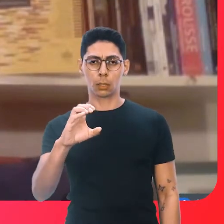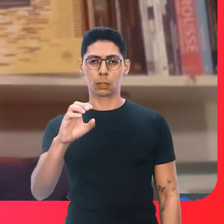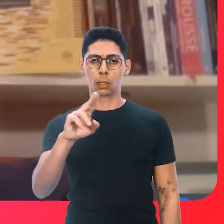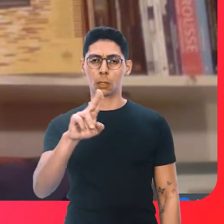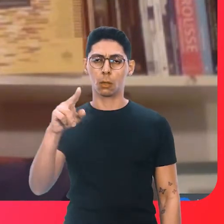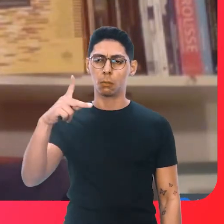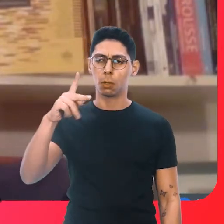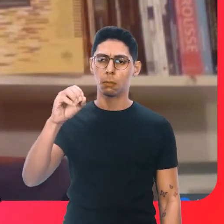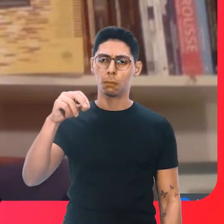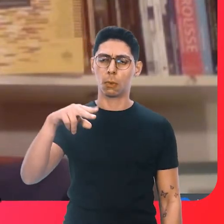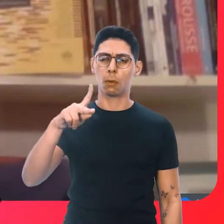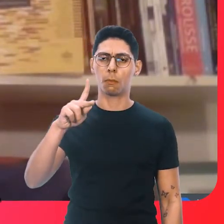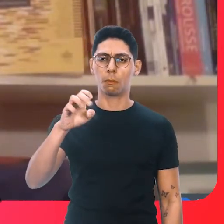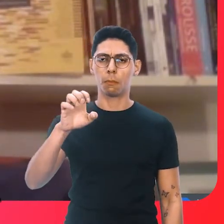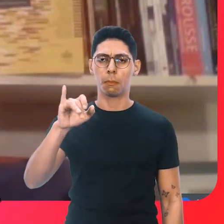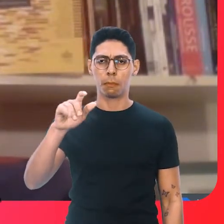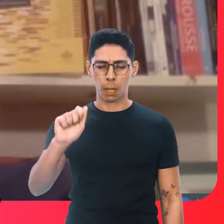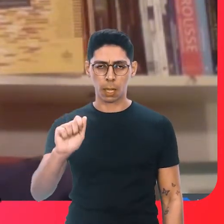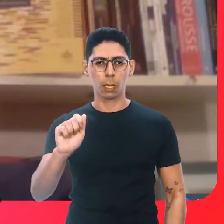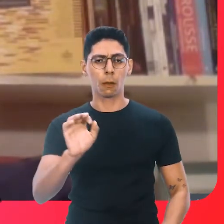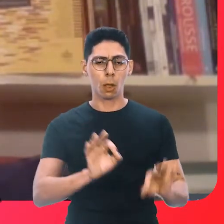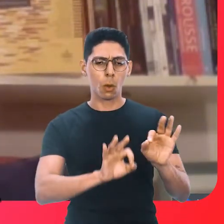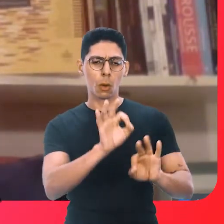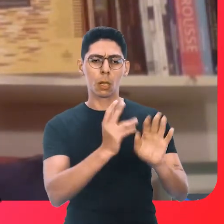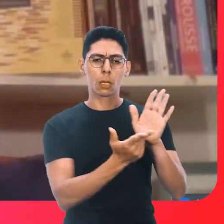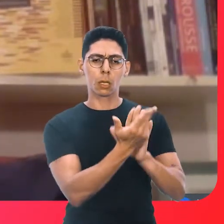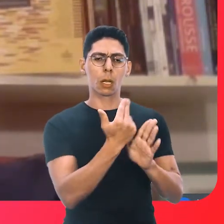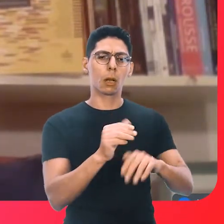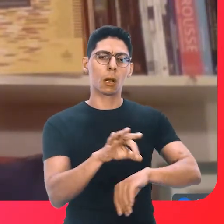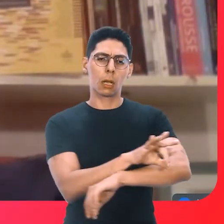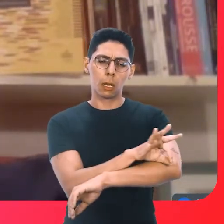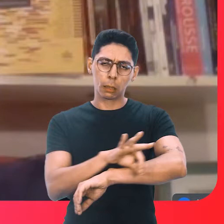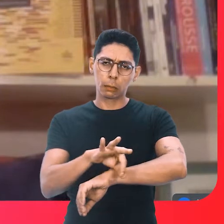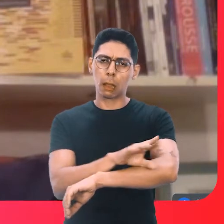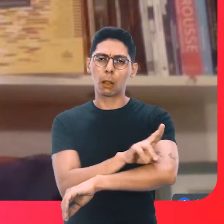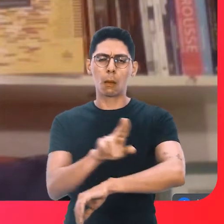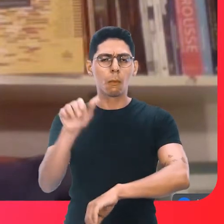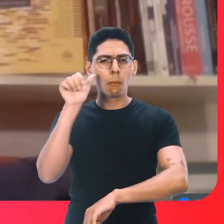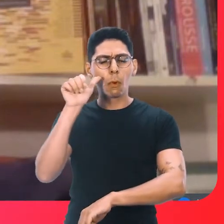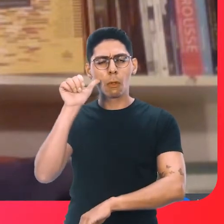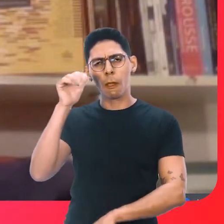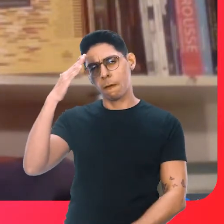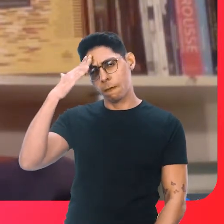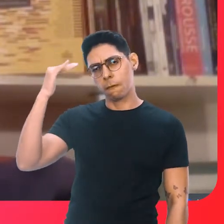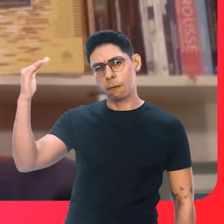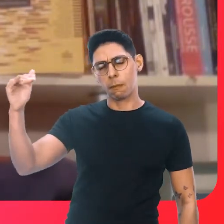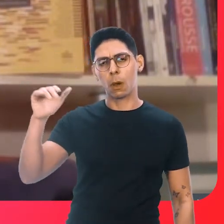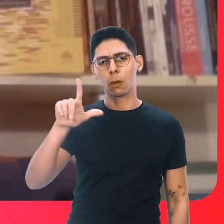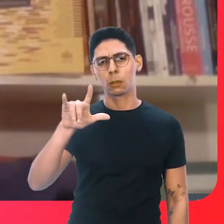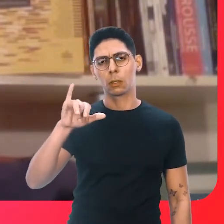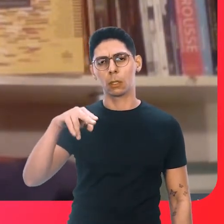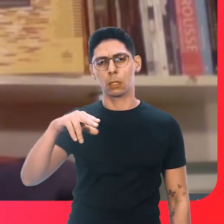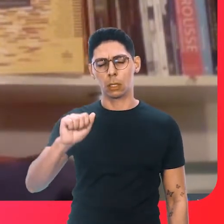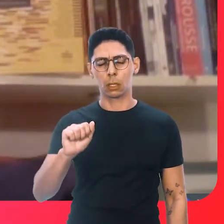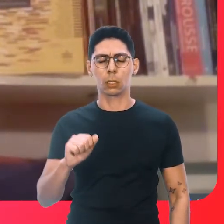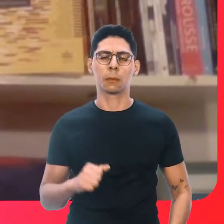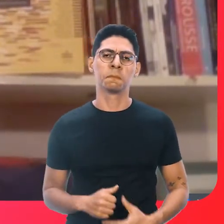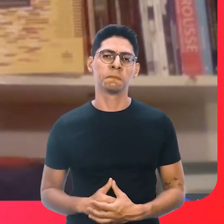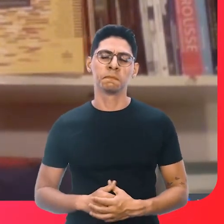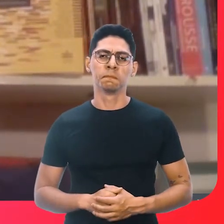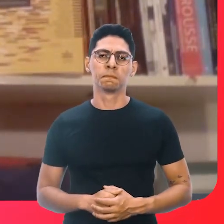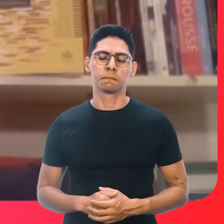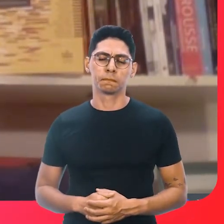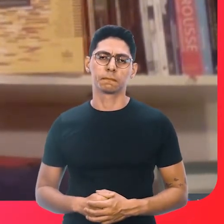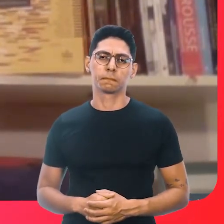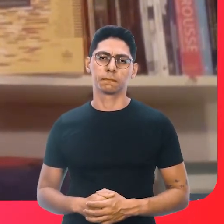foi desenhado pela arquiteta Lina Bobardi, né, muito famosa, aí, a arquiteta Lina Bobardi. Então, foi